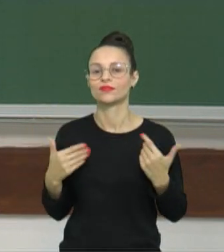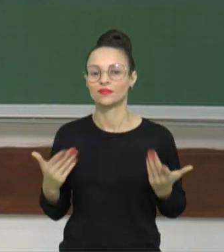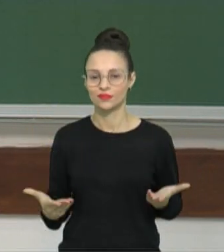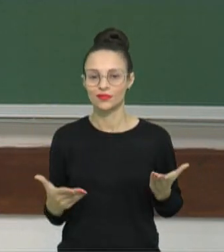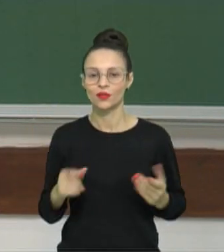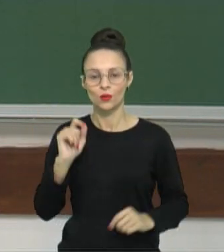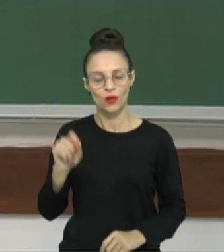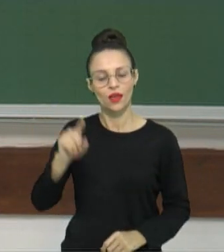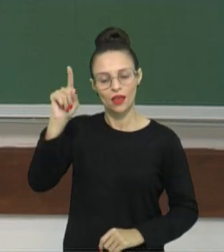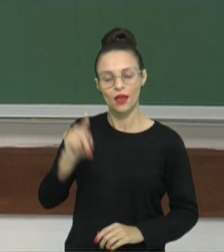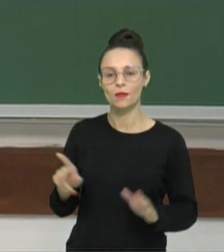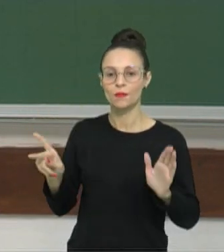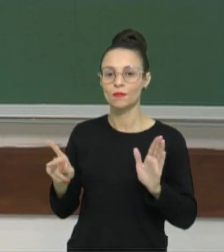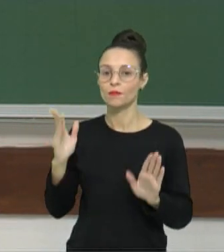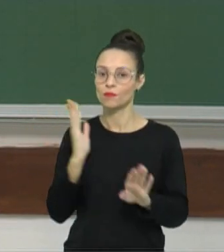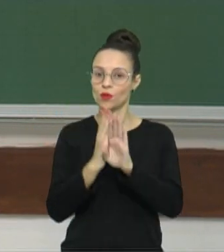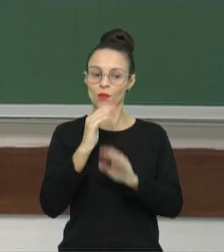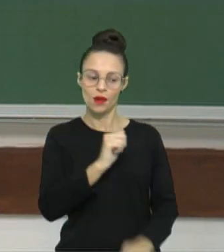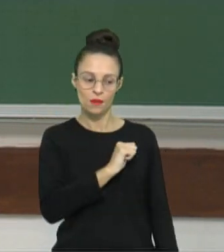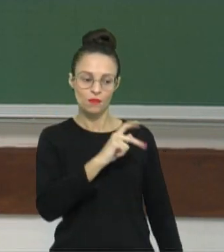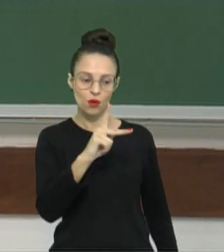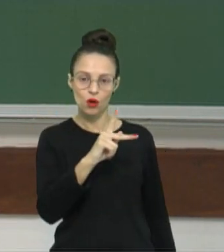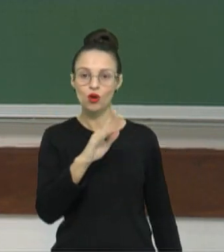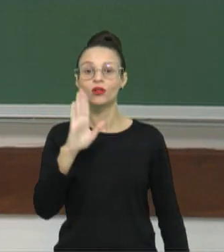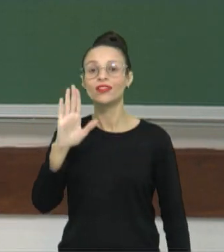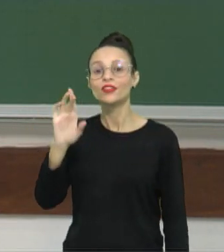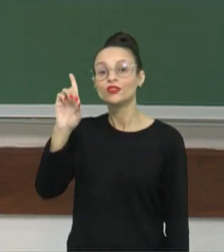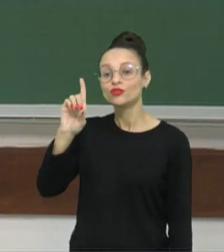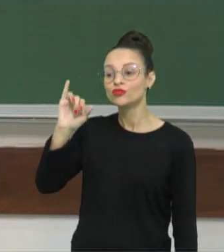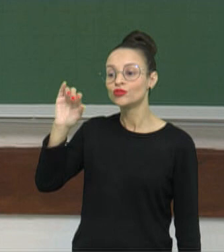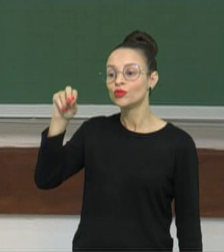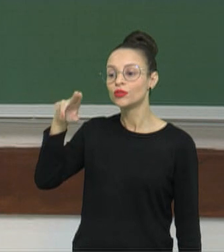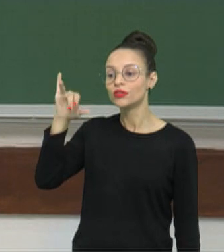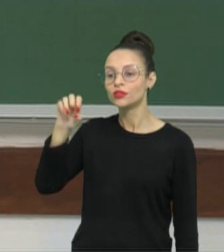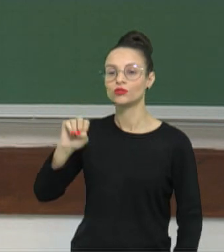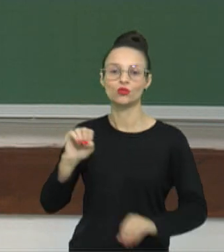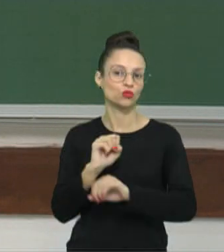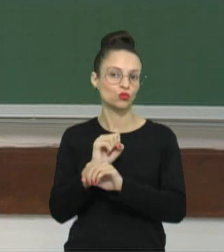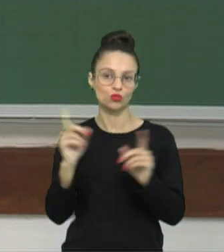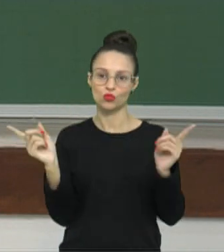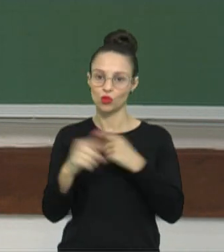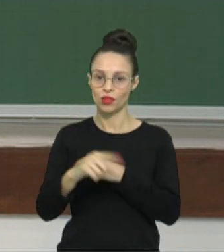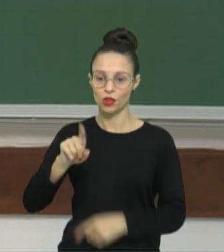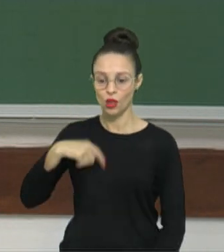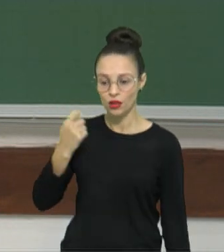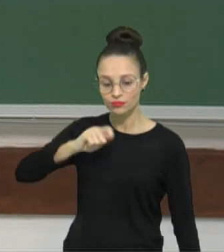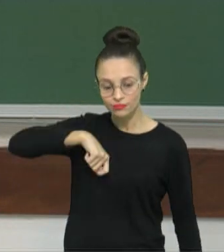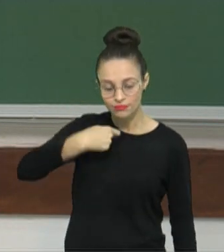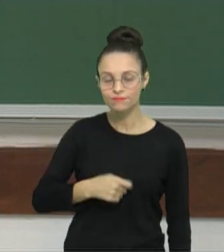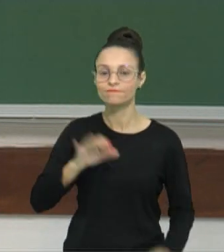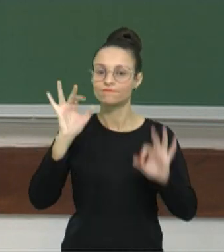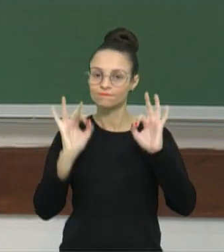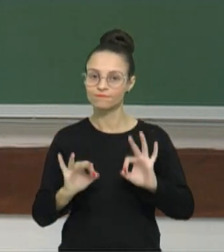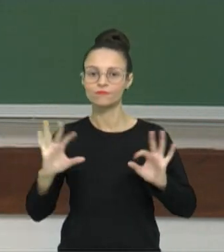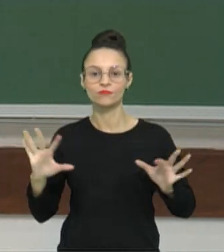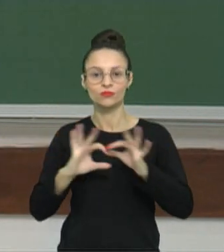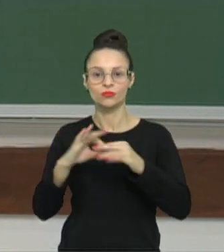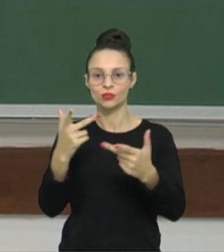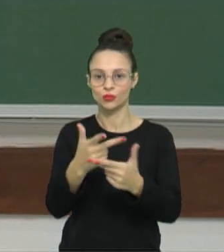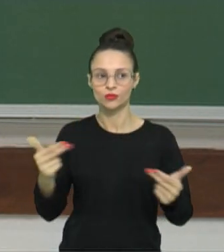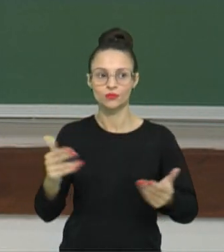e que é feito por Apolo. Já Dionísio ele faz o contrário, ele faz com que nós nos reconheçamos como parte de todas as